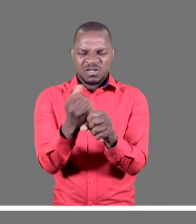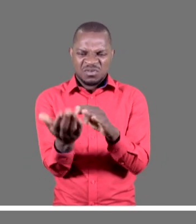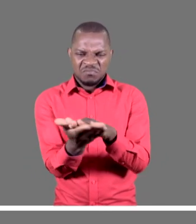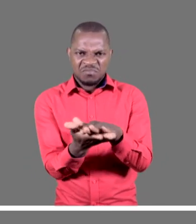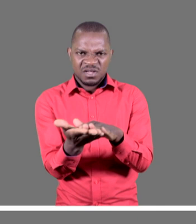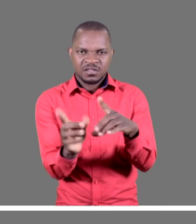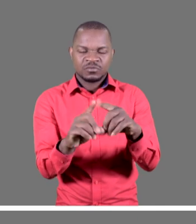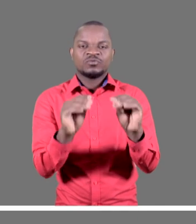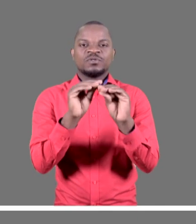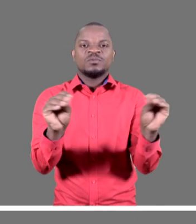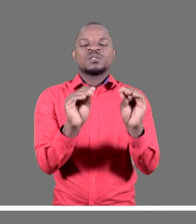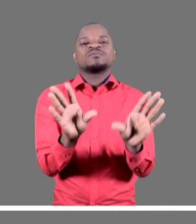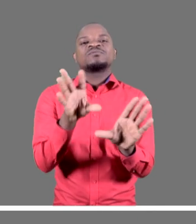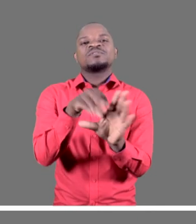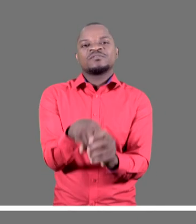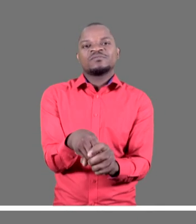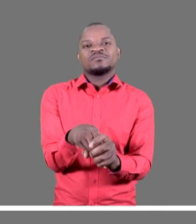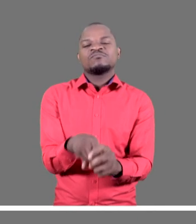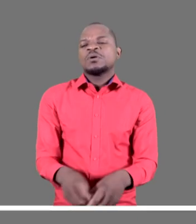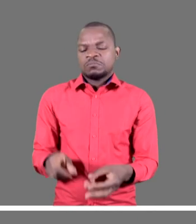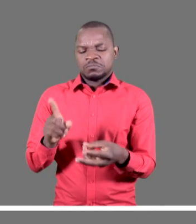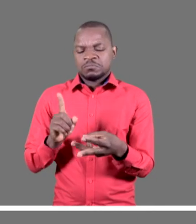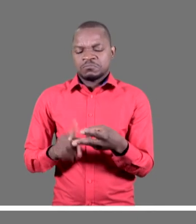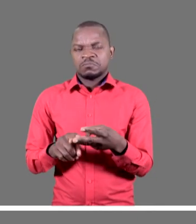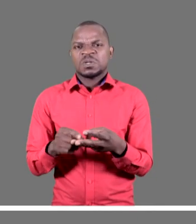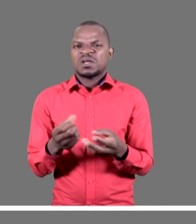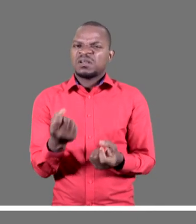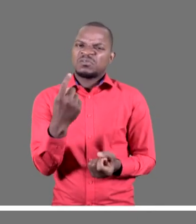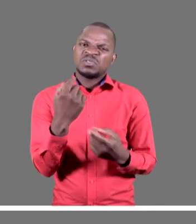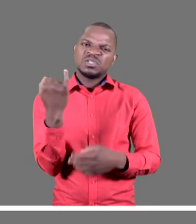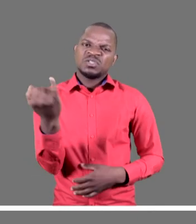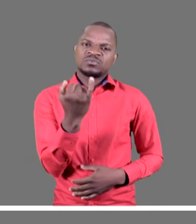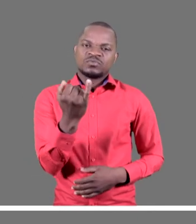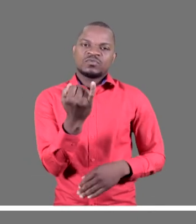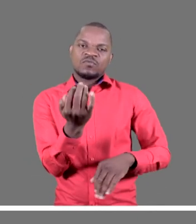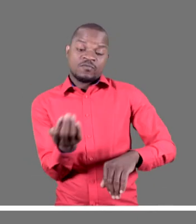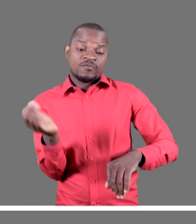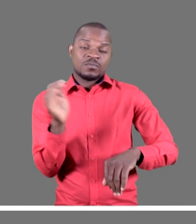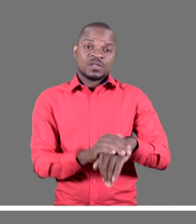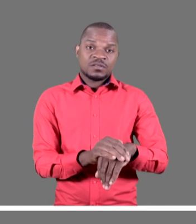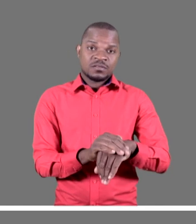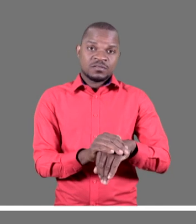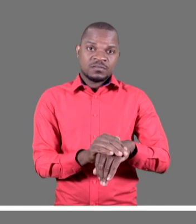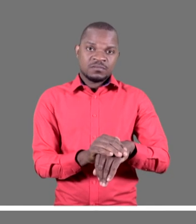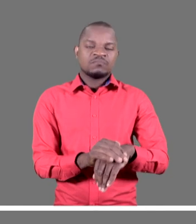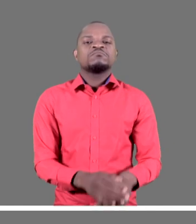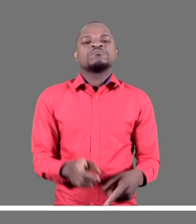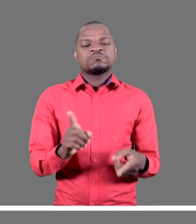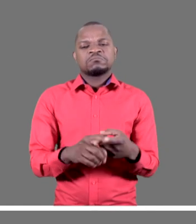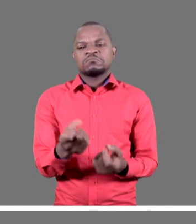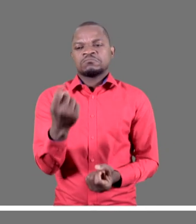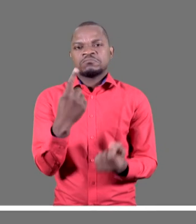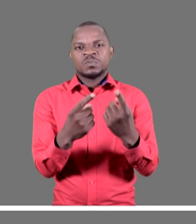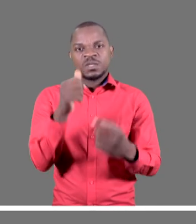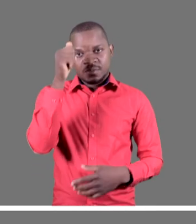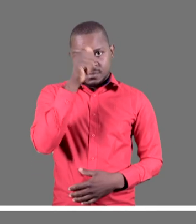piloto de educação inclusiva, de alguns institutos de formação profissional, de algumas universidades, porque